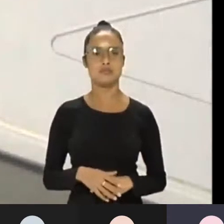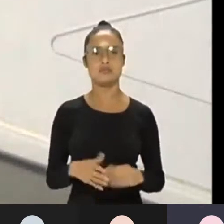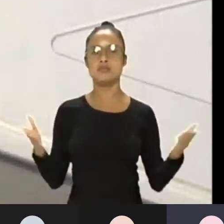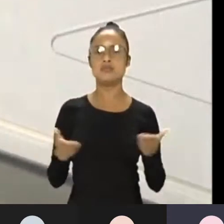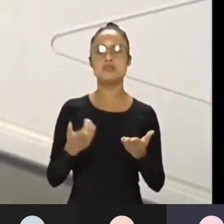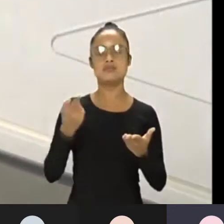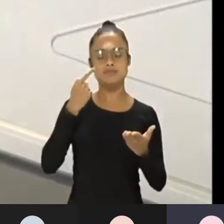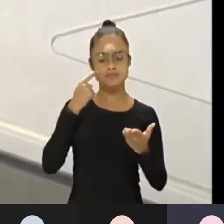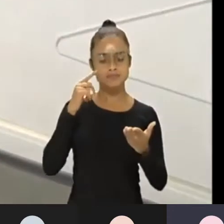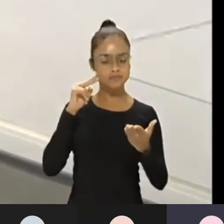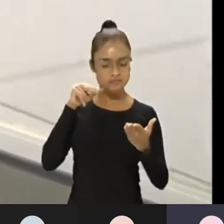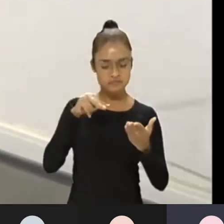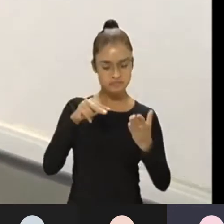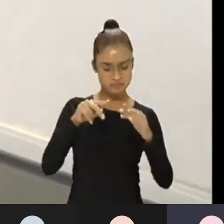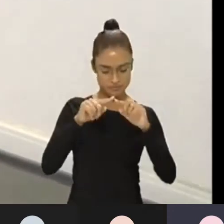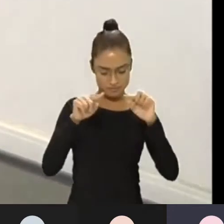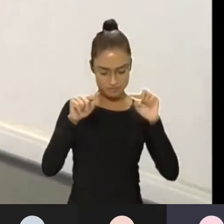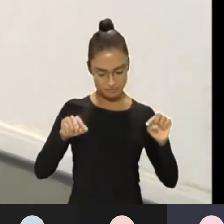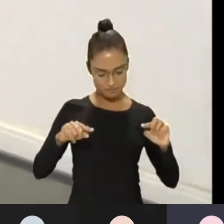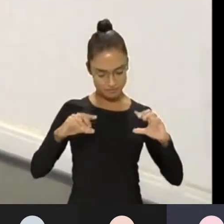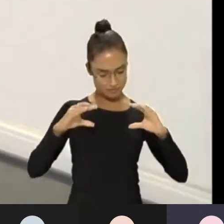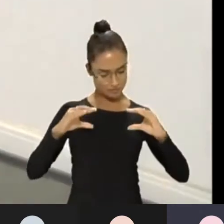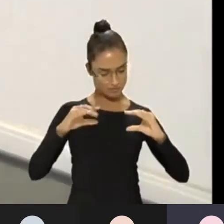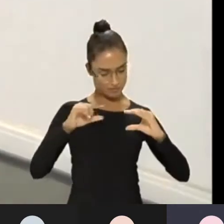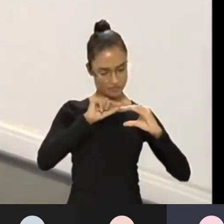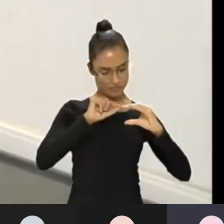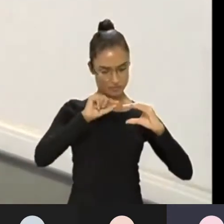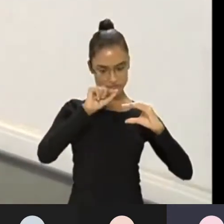Então, nós temos aí nosso objeto.